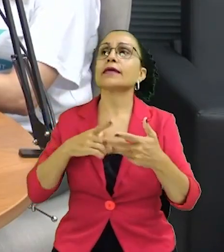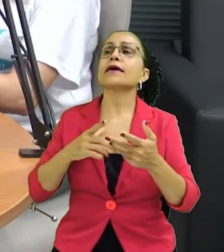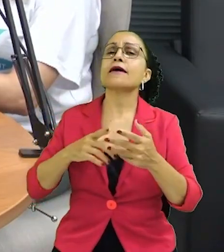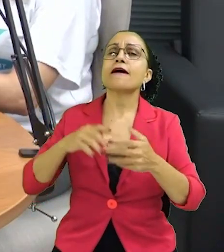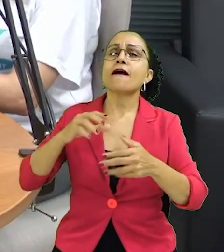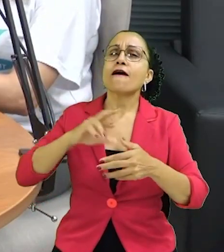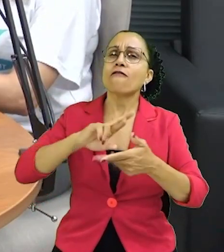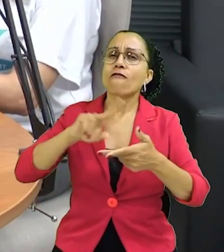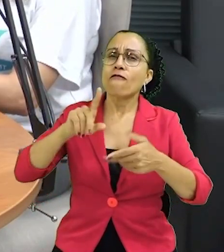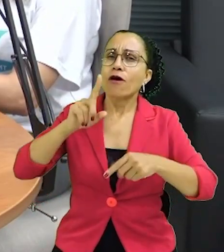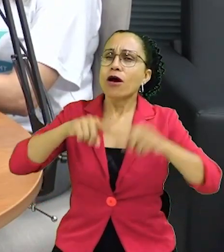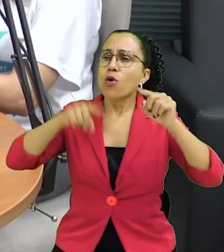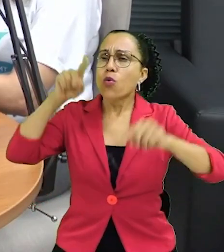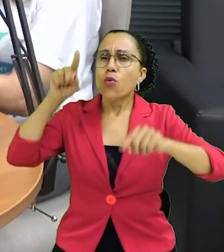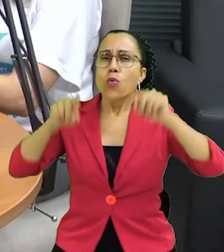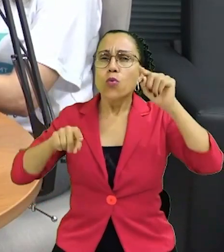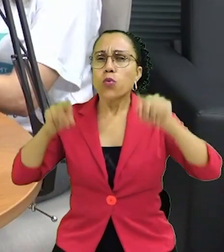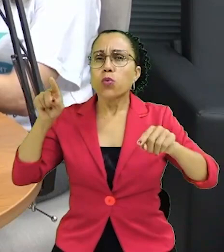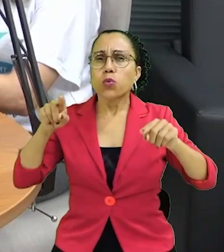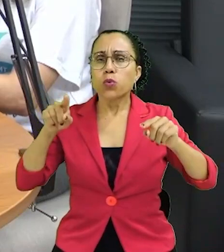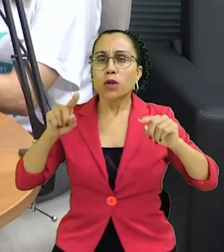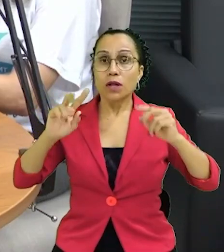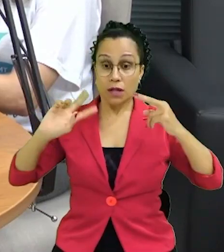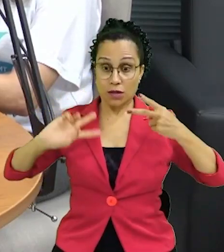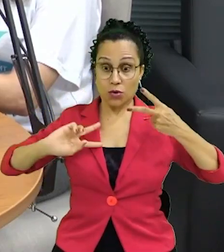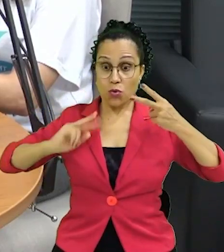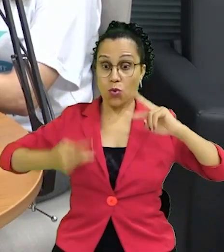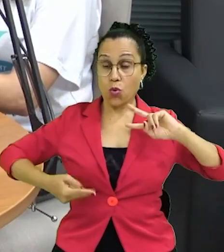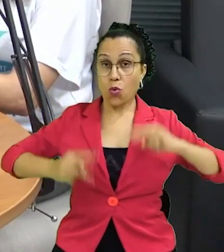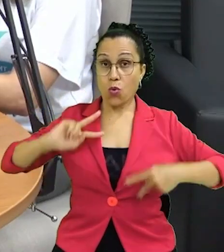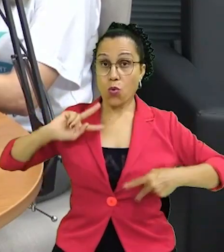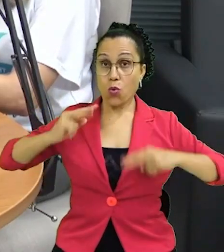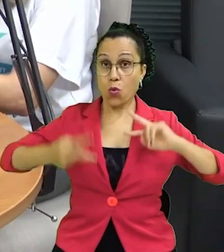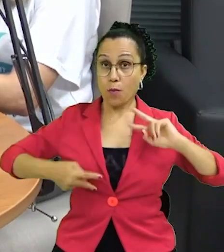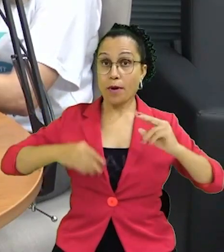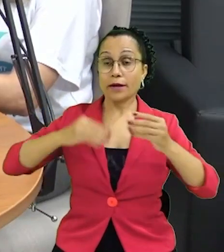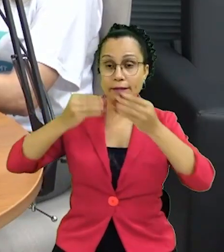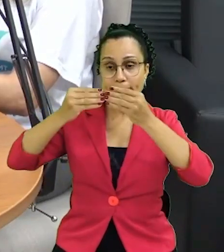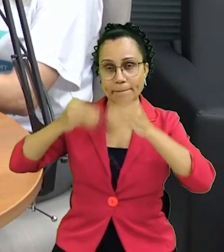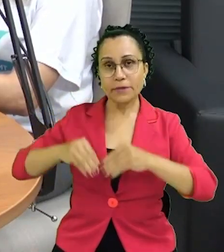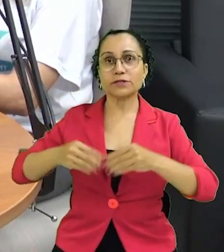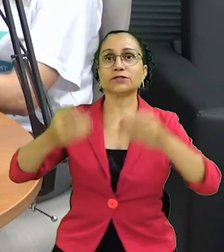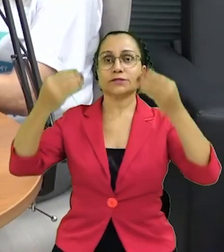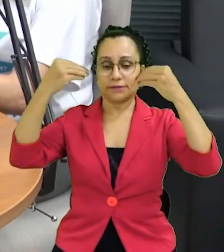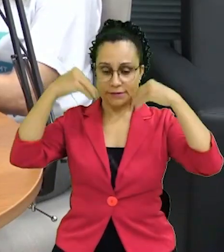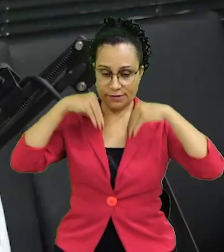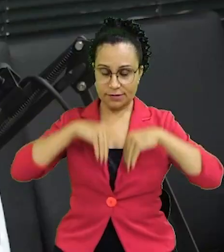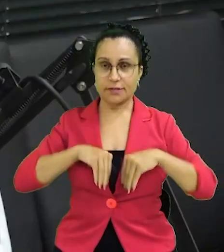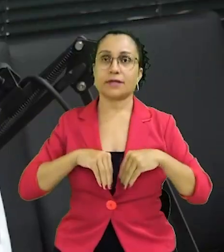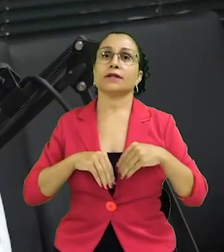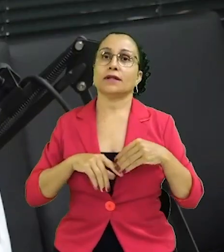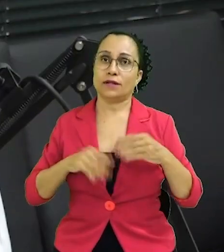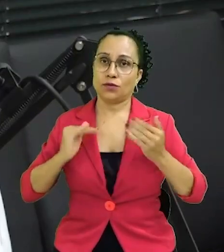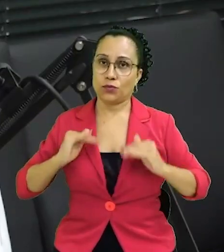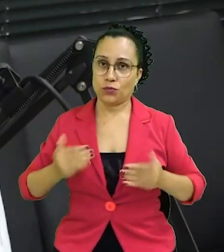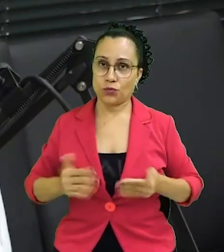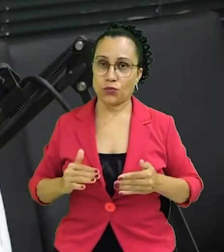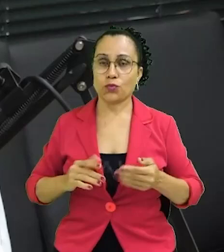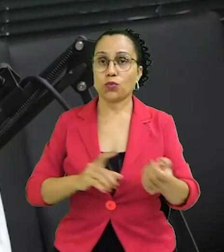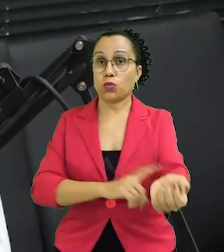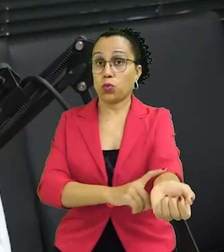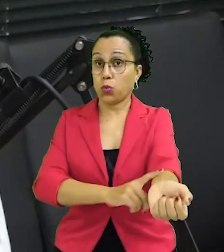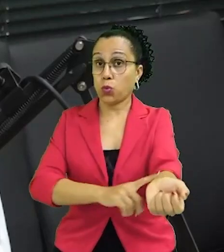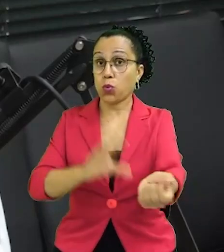que são absurdamente agressivos para o corpo. Então, a gente também precisa olhar para isso. O